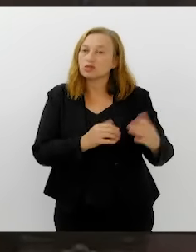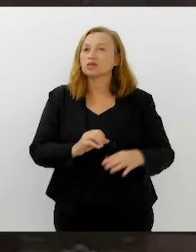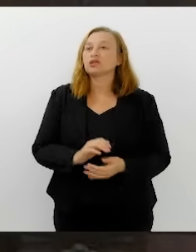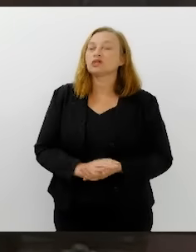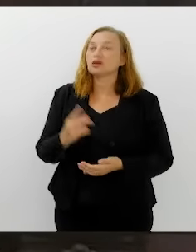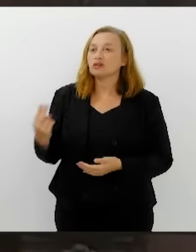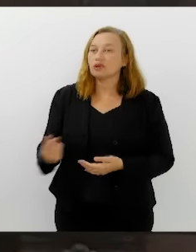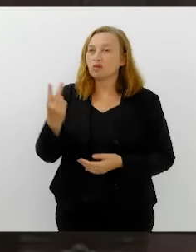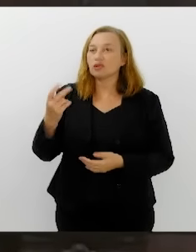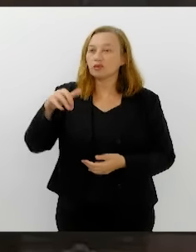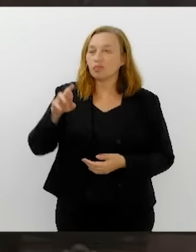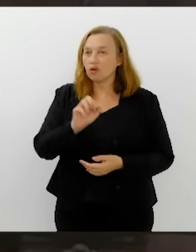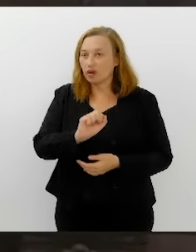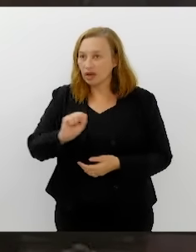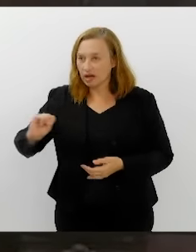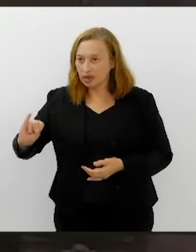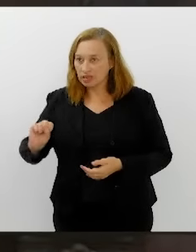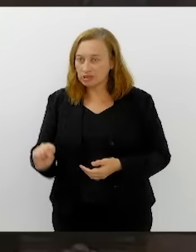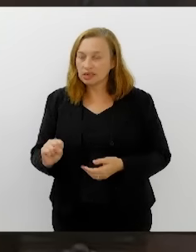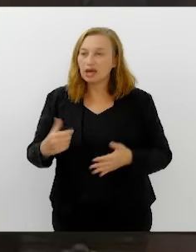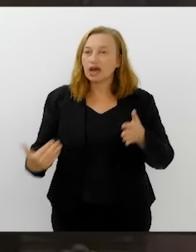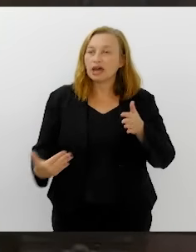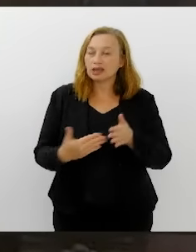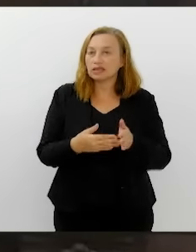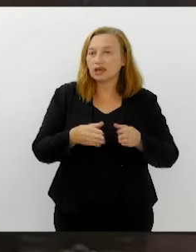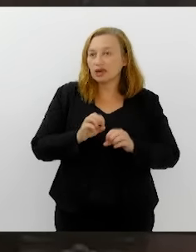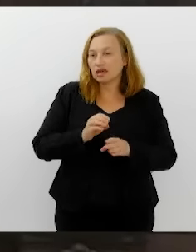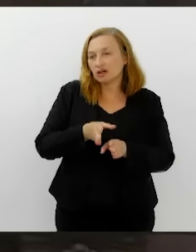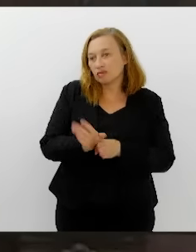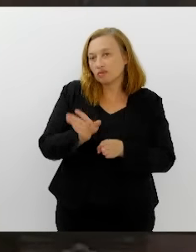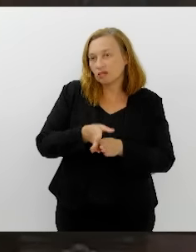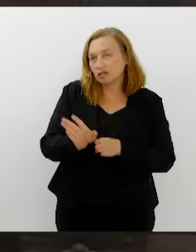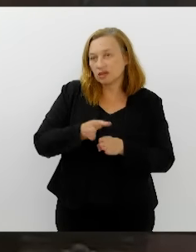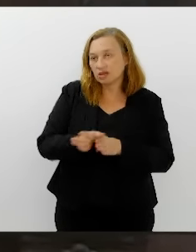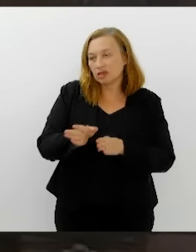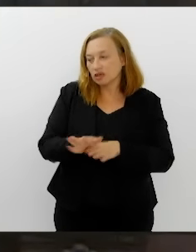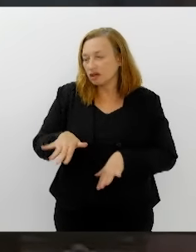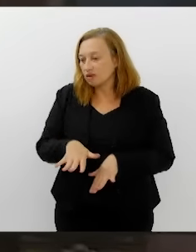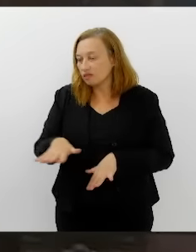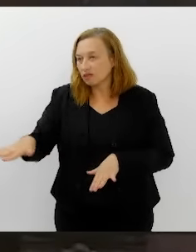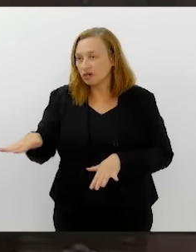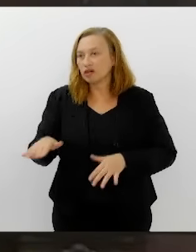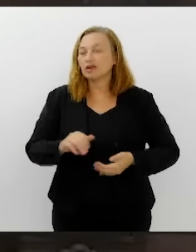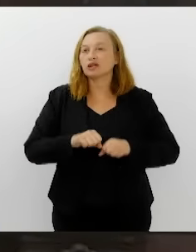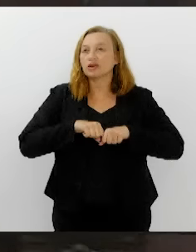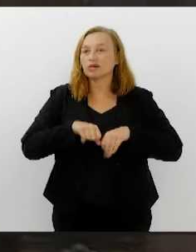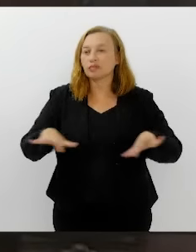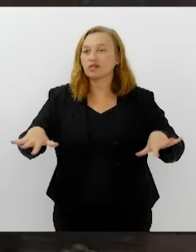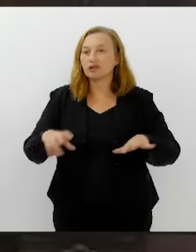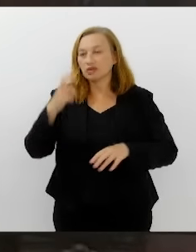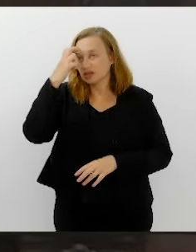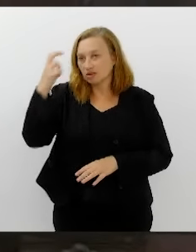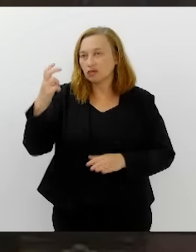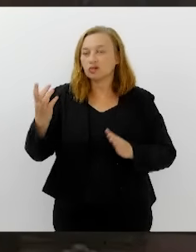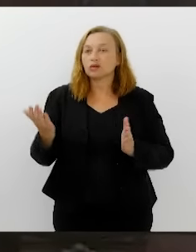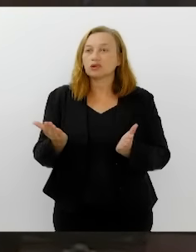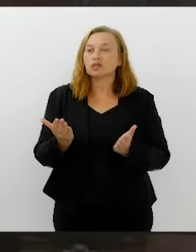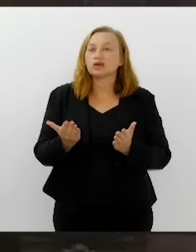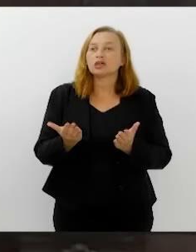valores morais até o auxílio a comunidades carentes e a propagação da cultura cristã em